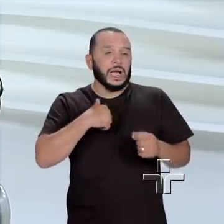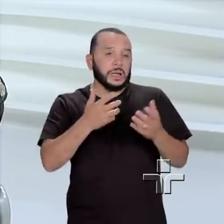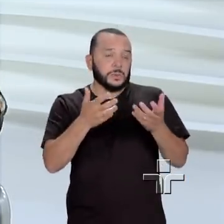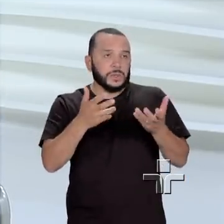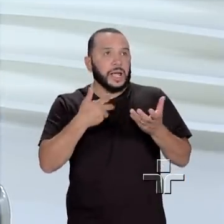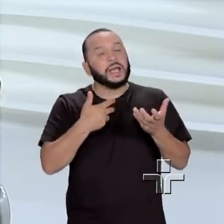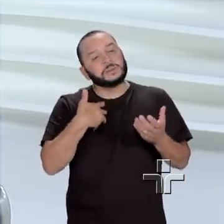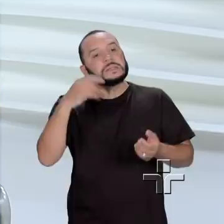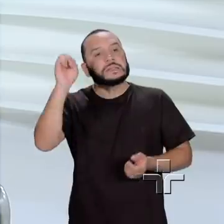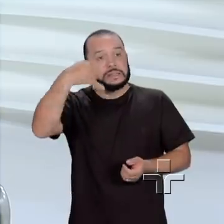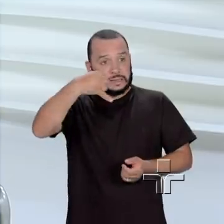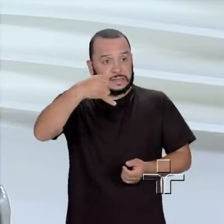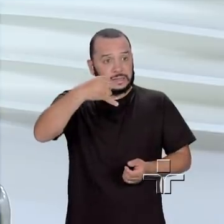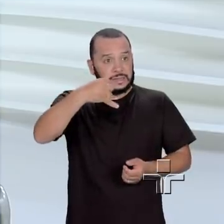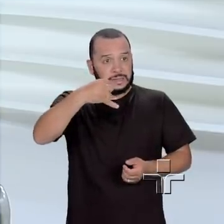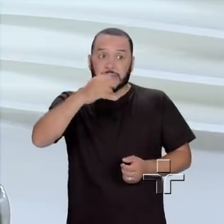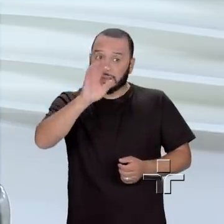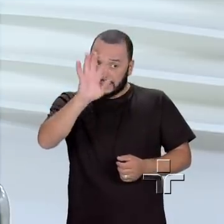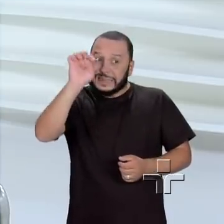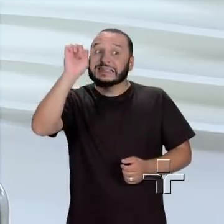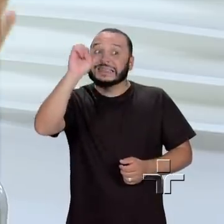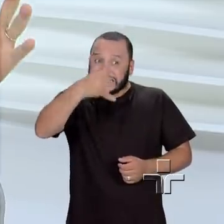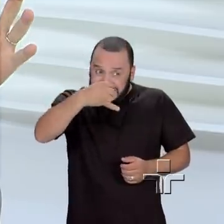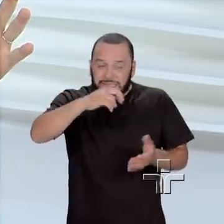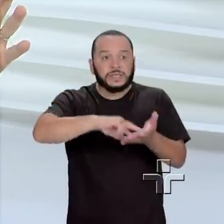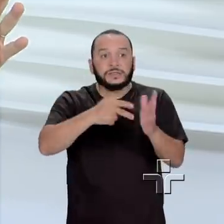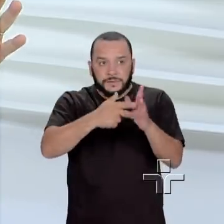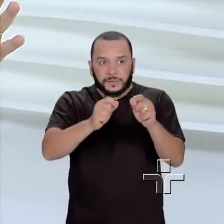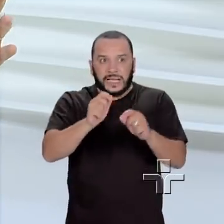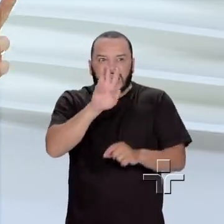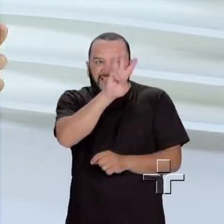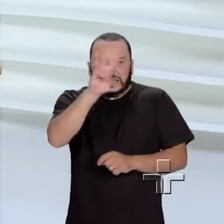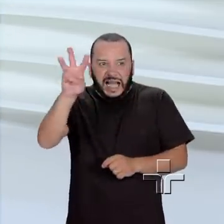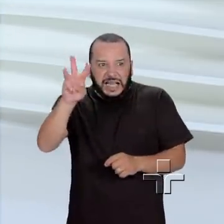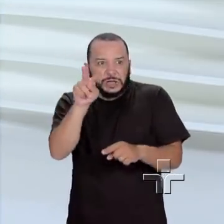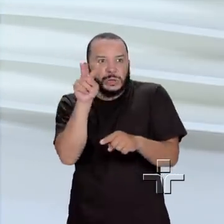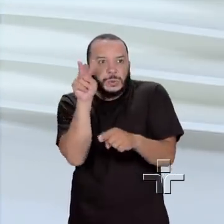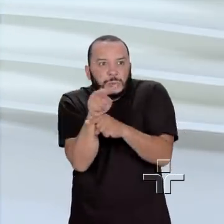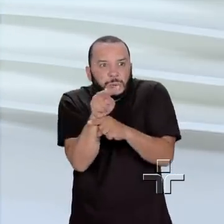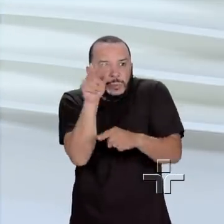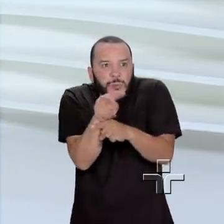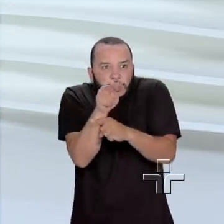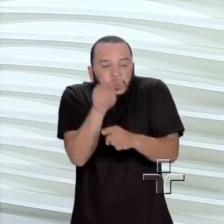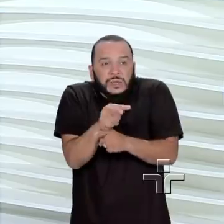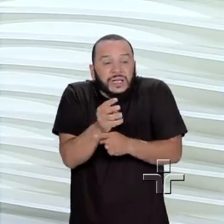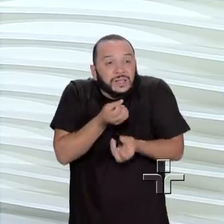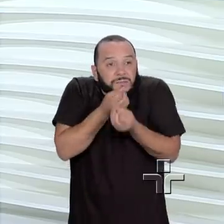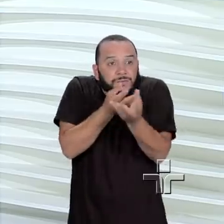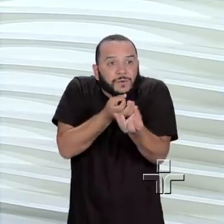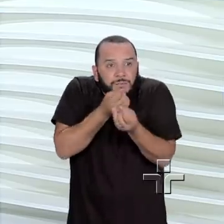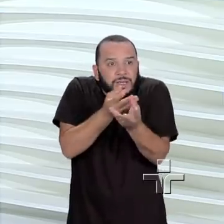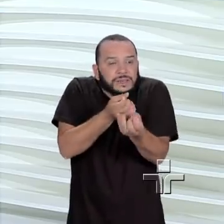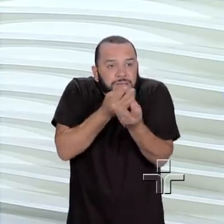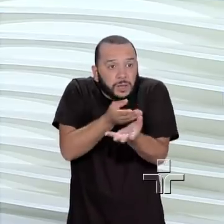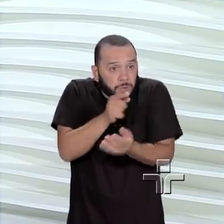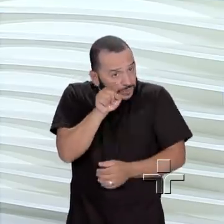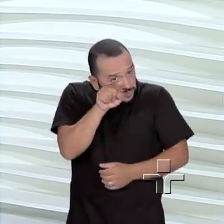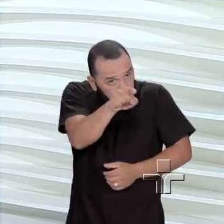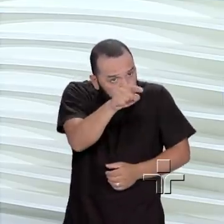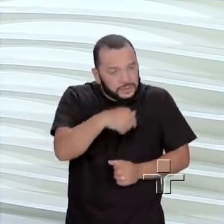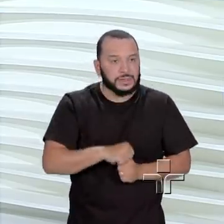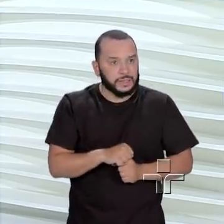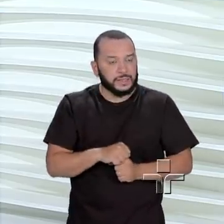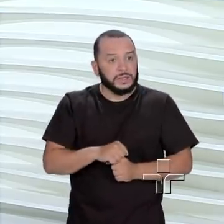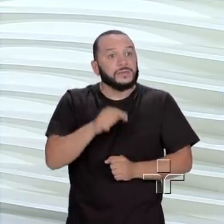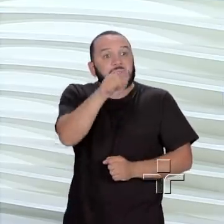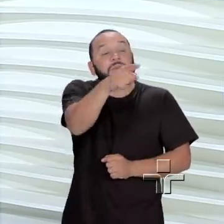sim. Porque sim quer dizer o seguinte: aquele site vai lhe acompanhar e vai lhe mandar informação, na realidade, sob demanda